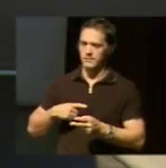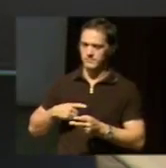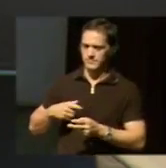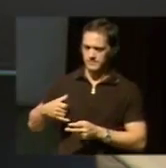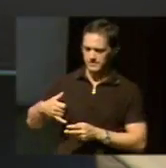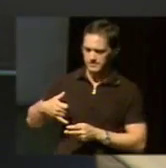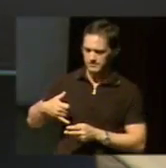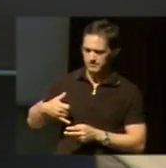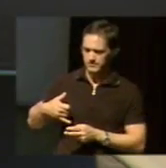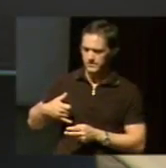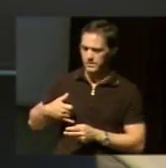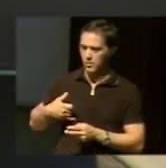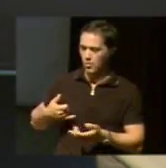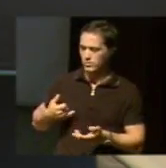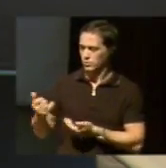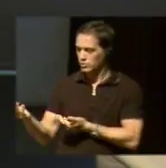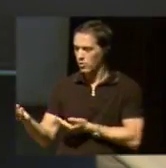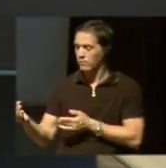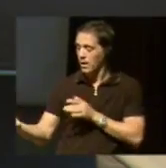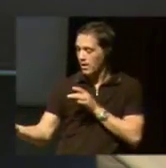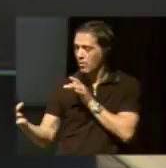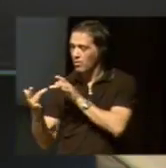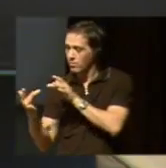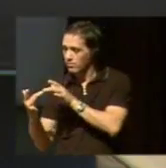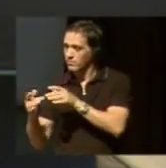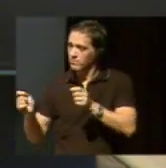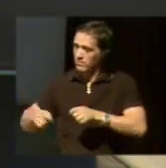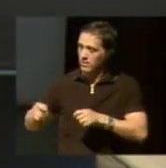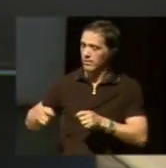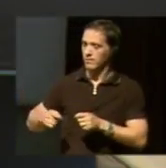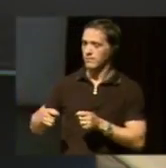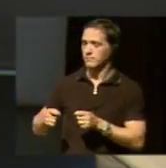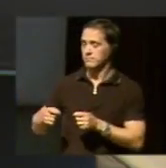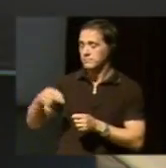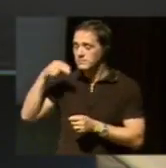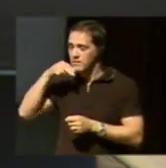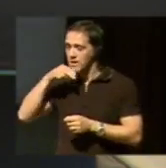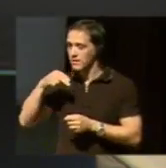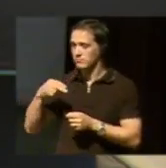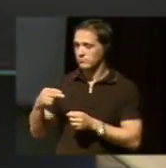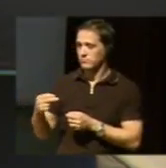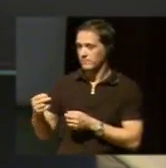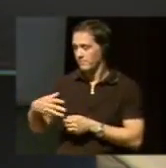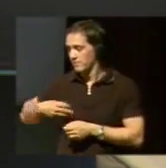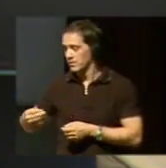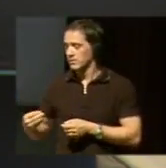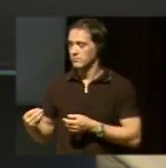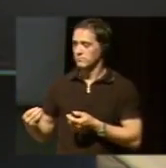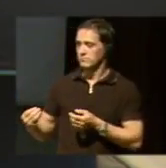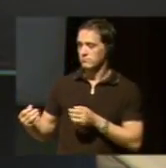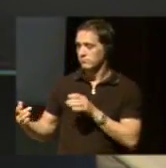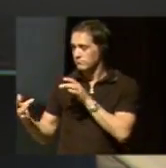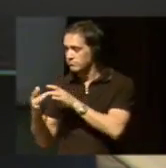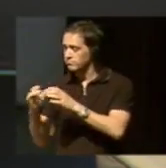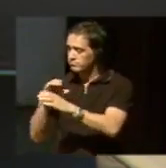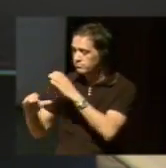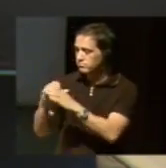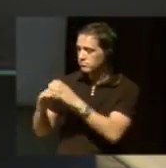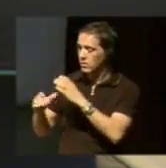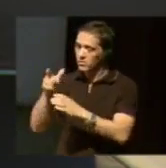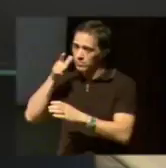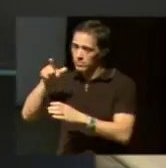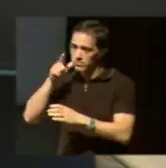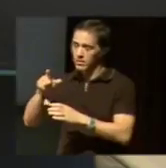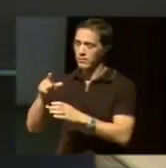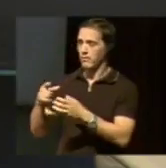mais recentes. Por exemplo, se relacionar-se com os netos, os filhos, o Skype, ou o neto que está